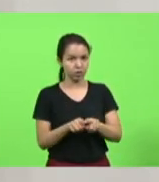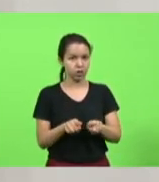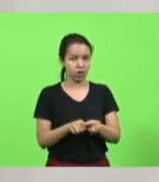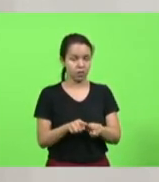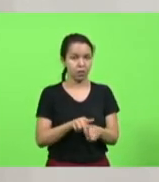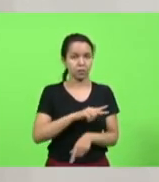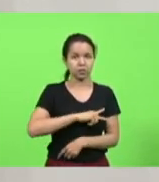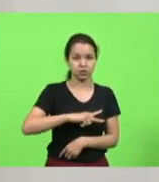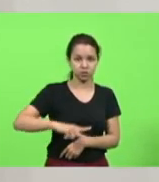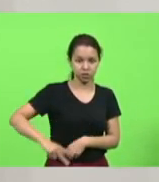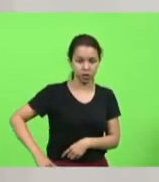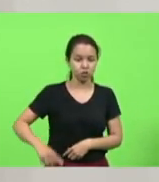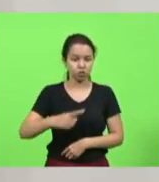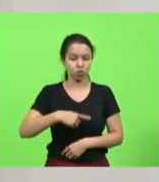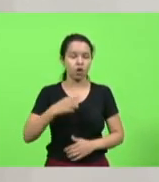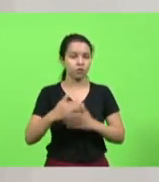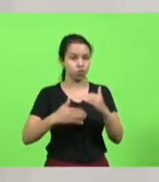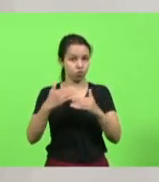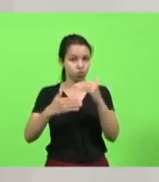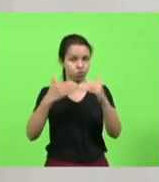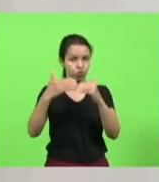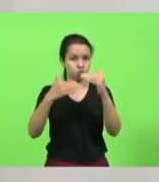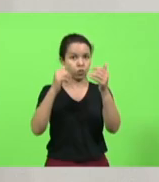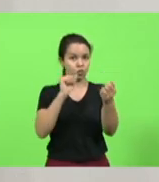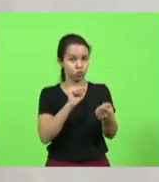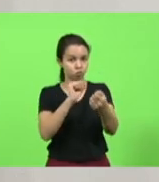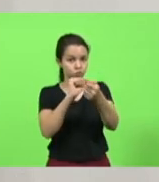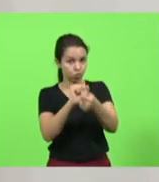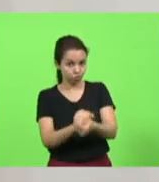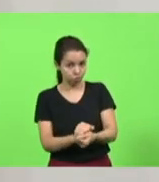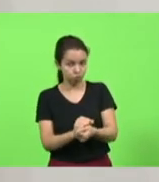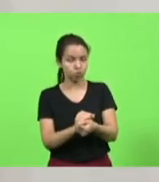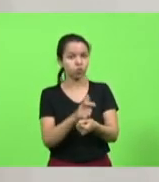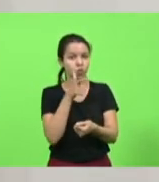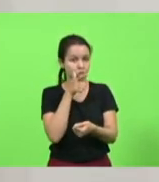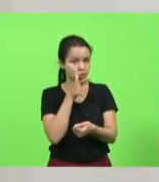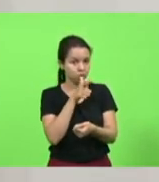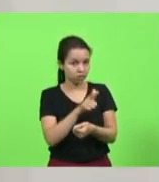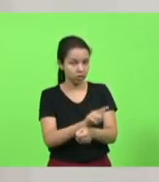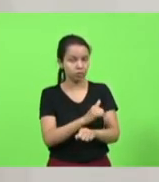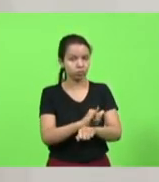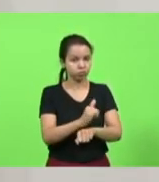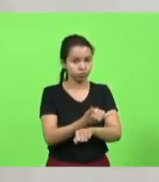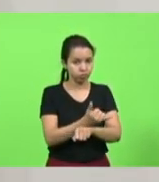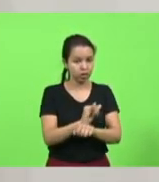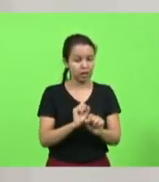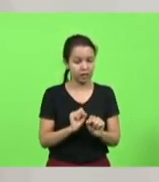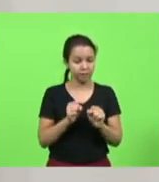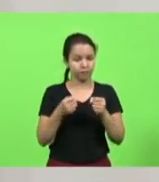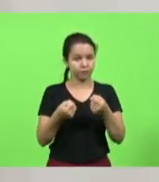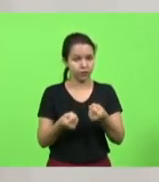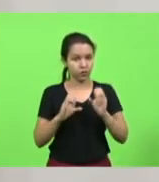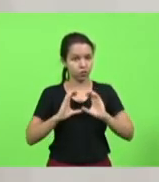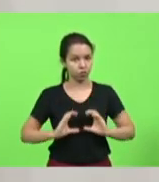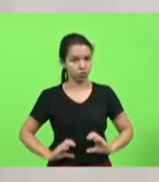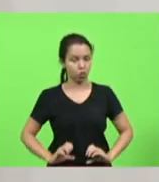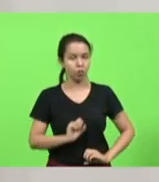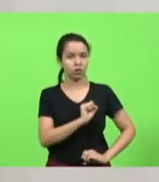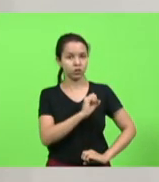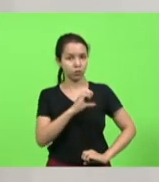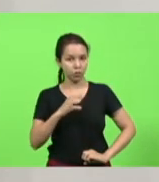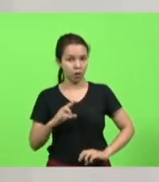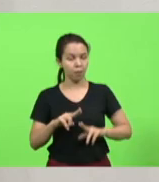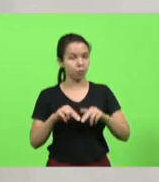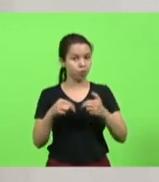e construirmos juntos uma alternativa em defesa dos nossos consumidores de Santa Catarina. Por isso,